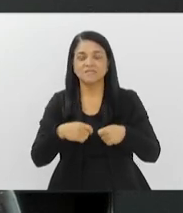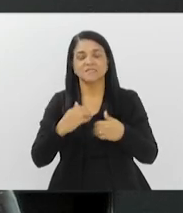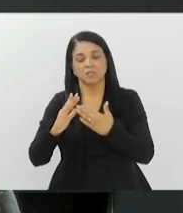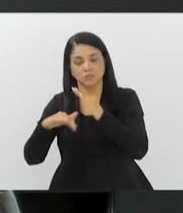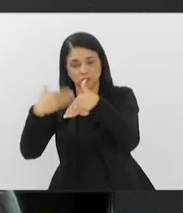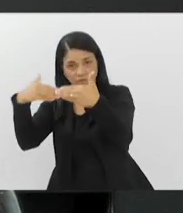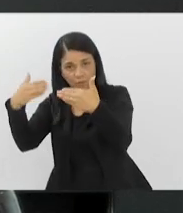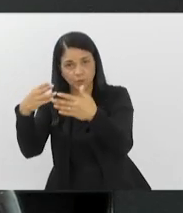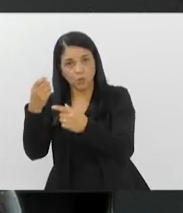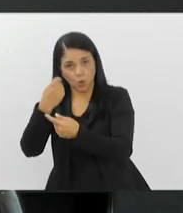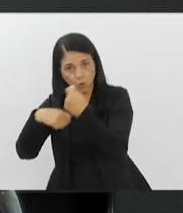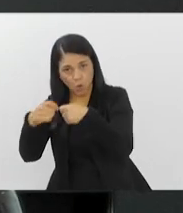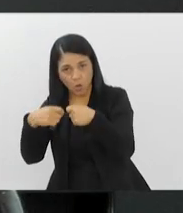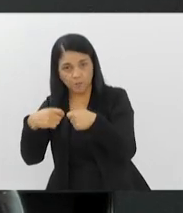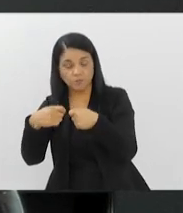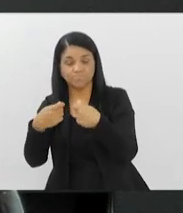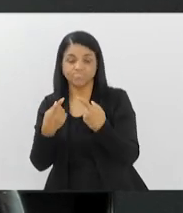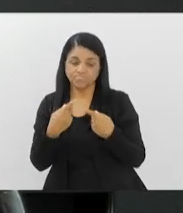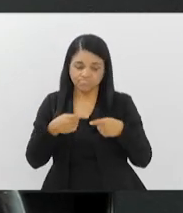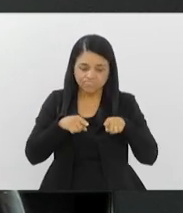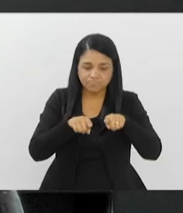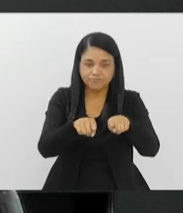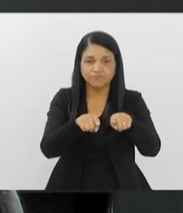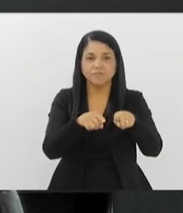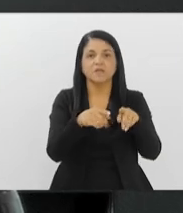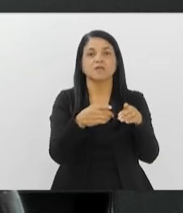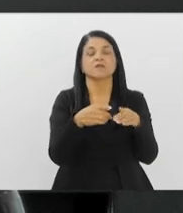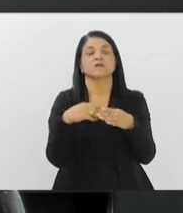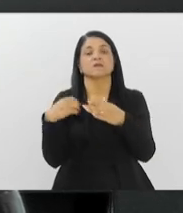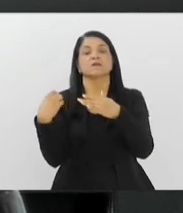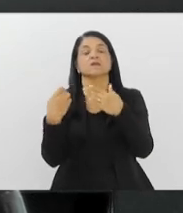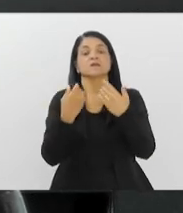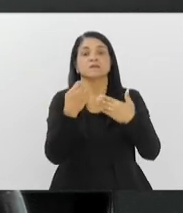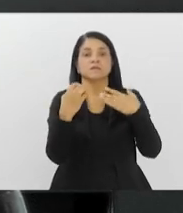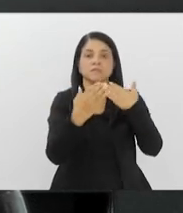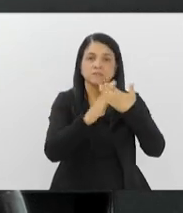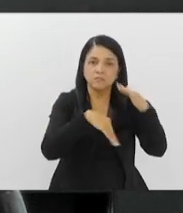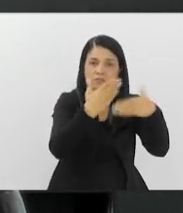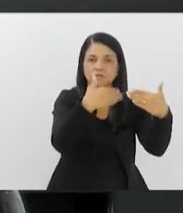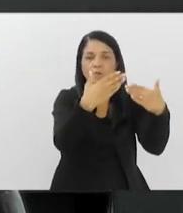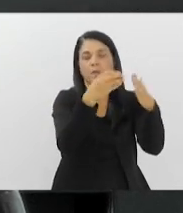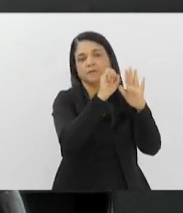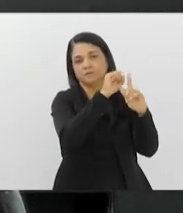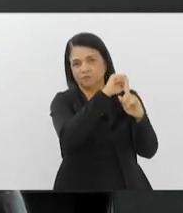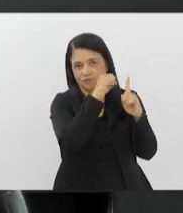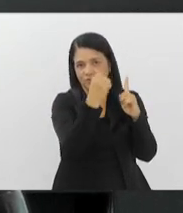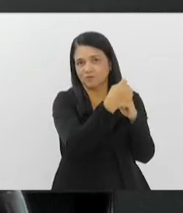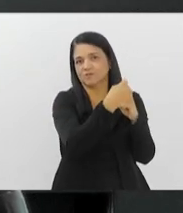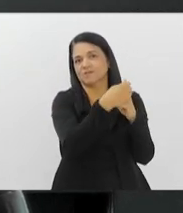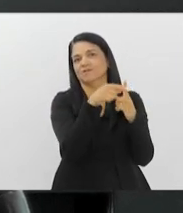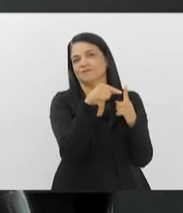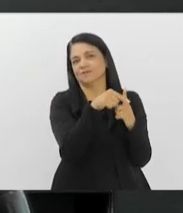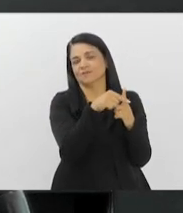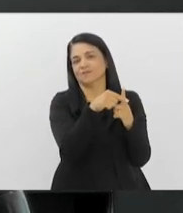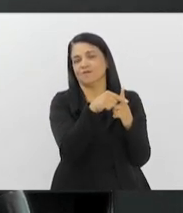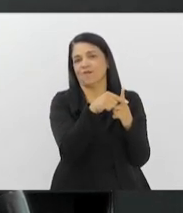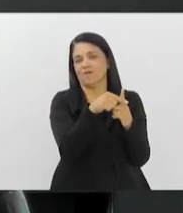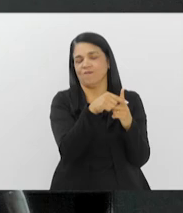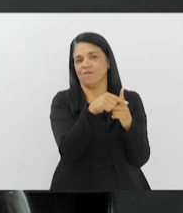desenvolvimento econômico, a contrapartida social das empresas, e aí junto vem o crescimento também e o